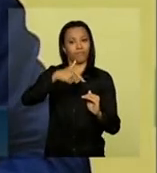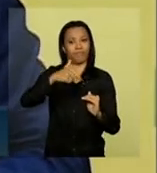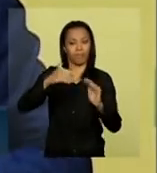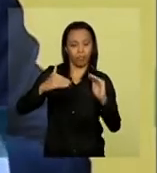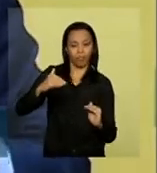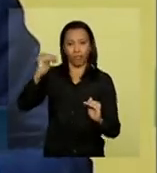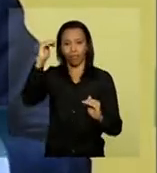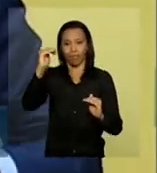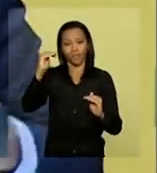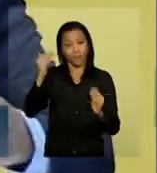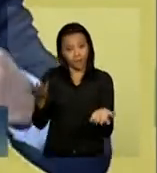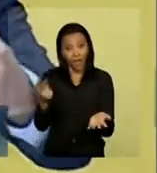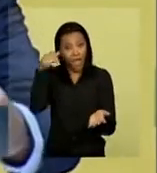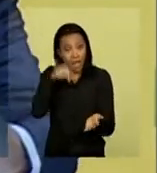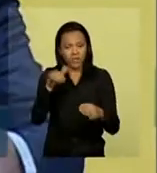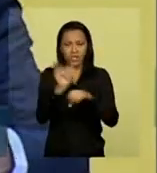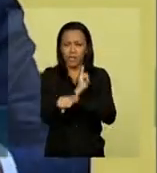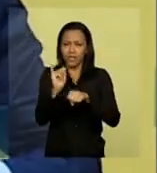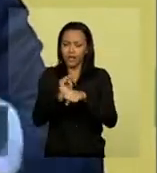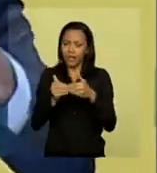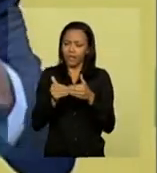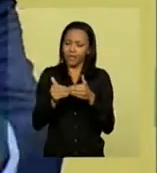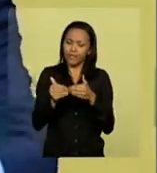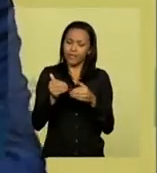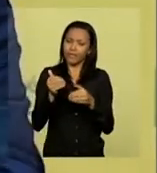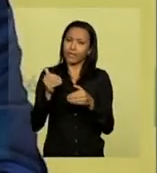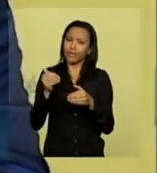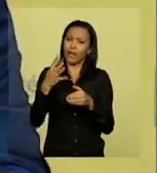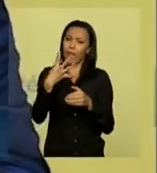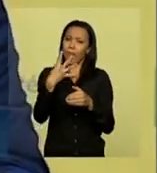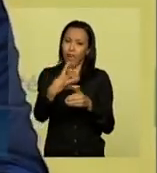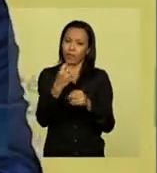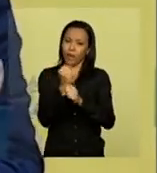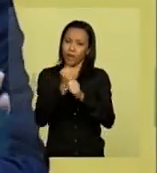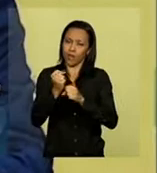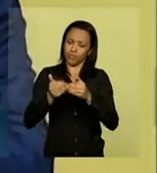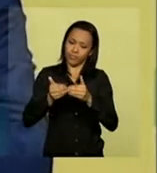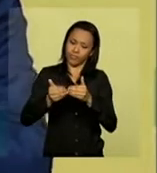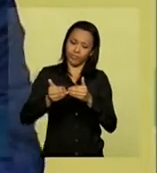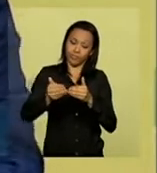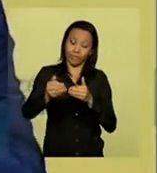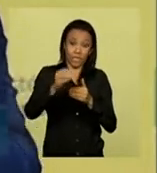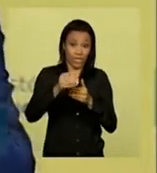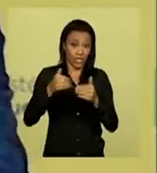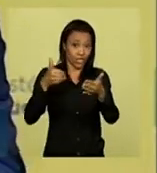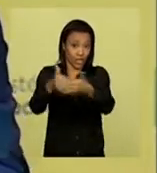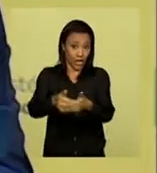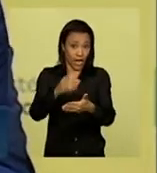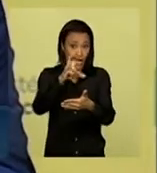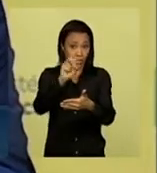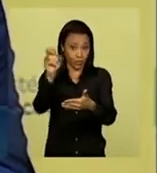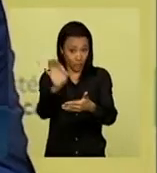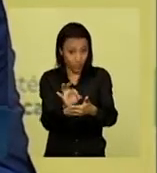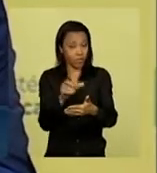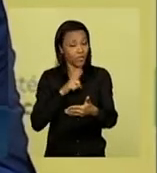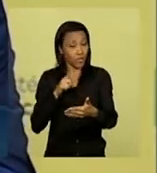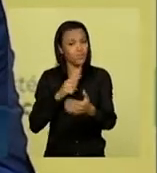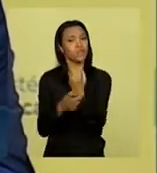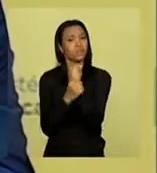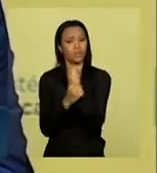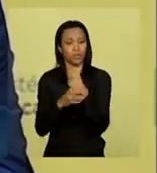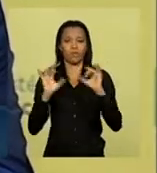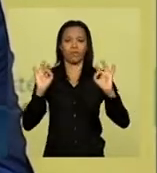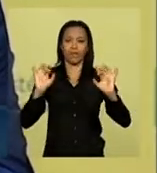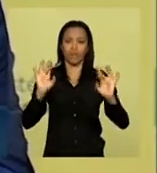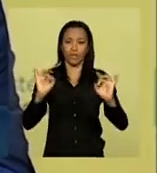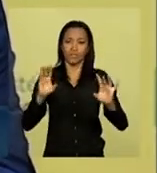nesta estratégia de até quatro anos nós chegamos a cinquenta por cento o sistema Todo Nós temos como garantir a qualidade Além